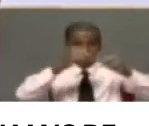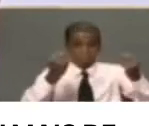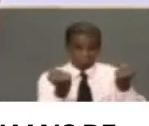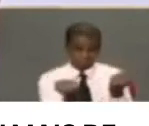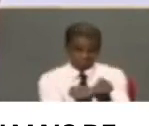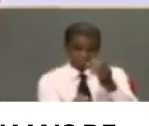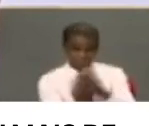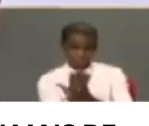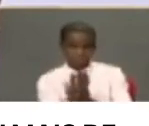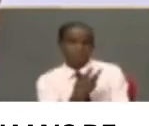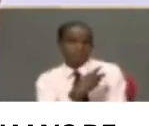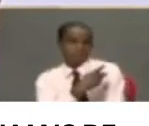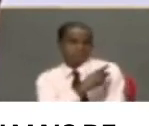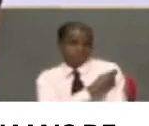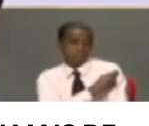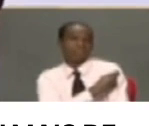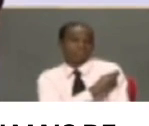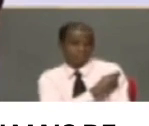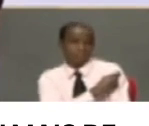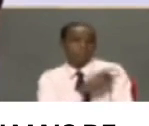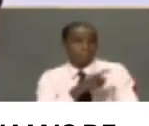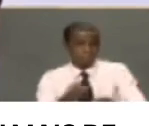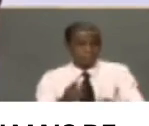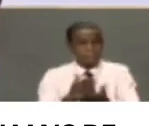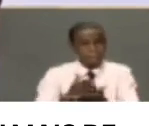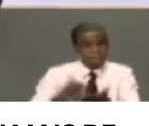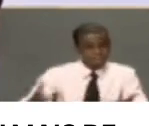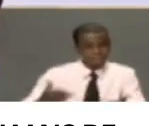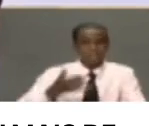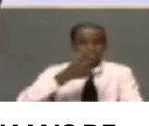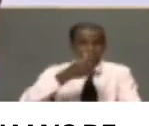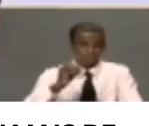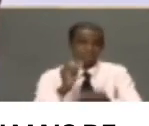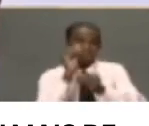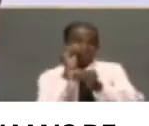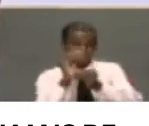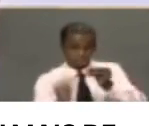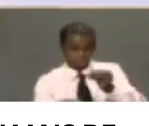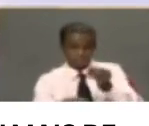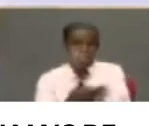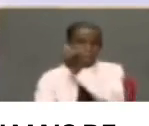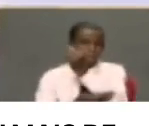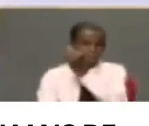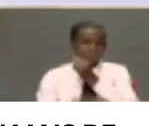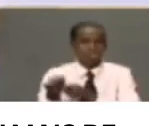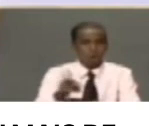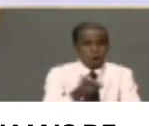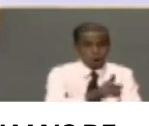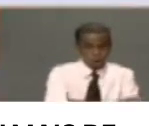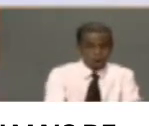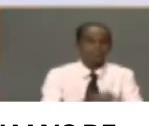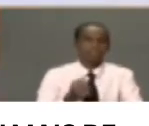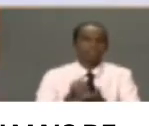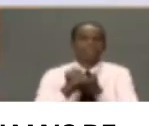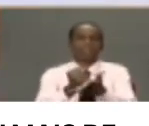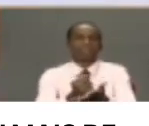de forma equitativa a vacinação de pelo menos Vinte por cento da população dos países de média e baixa renda